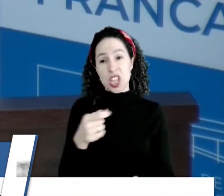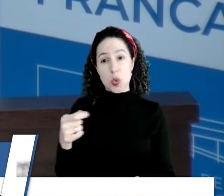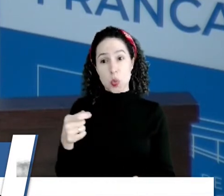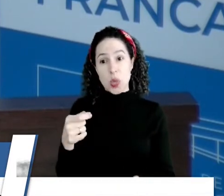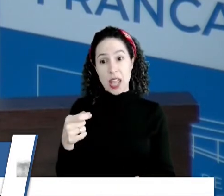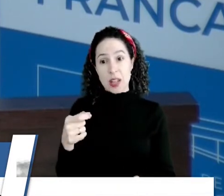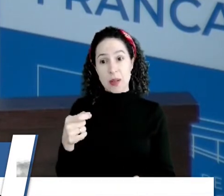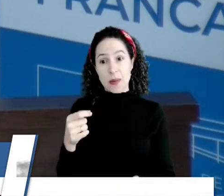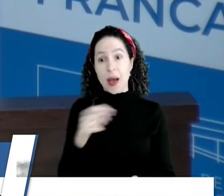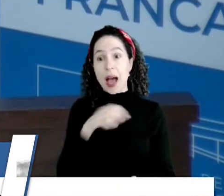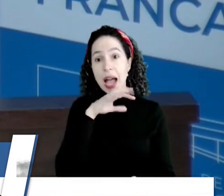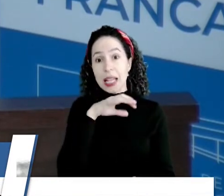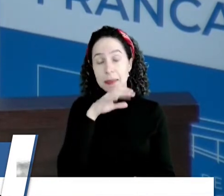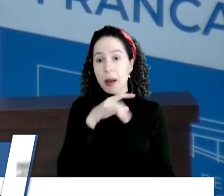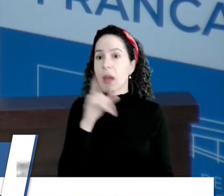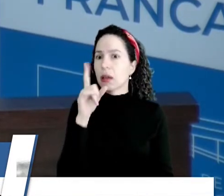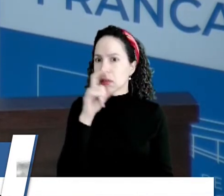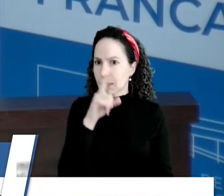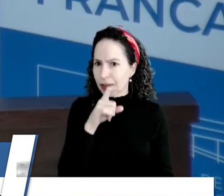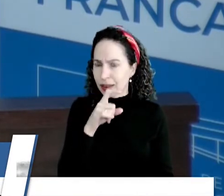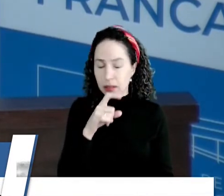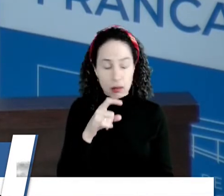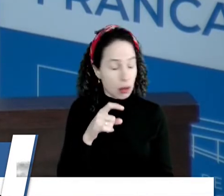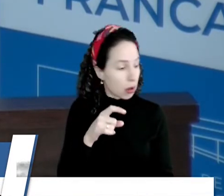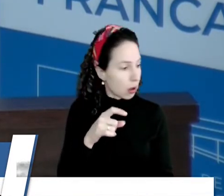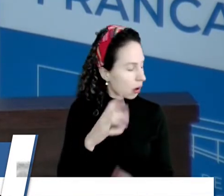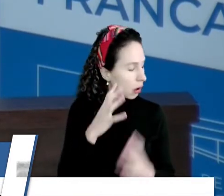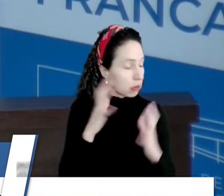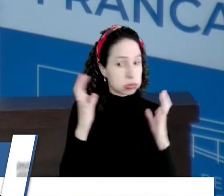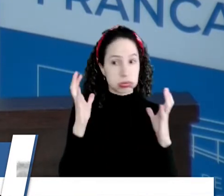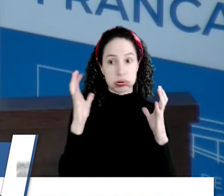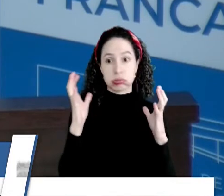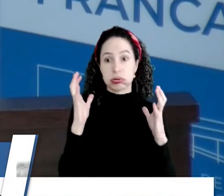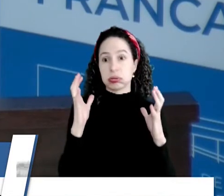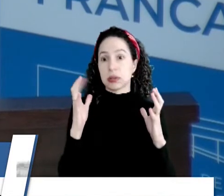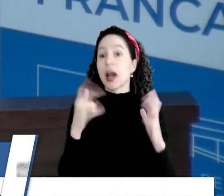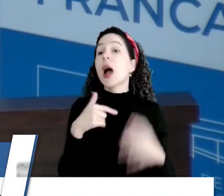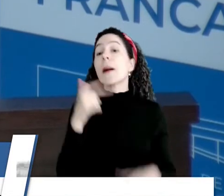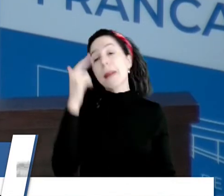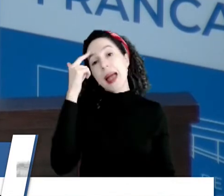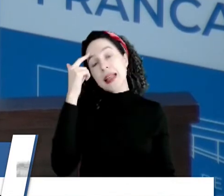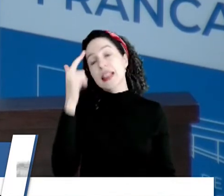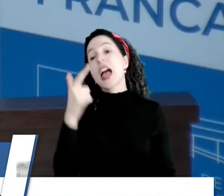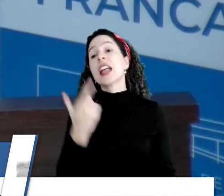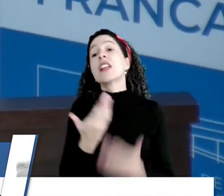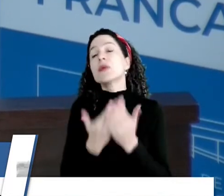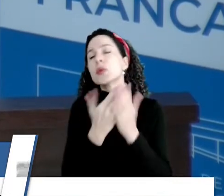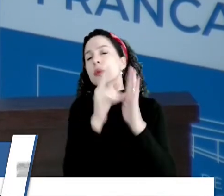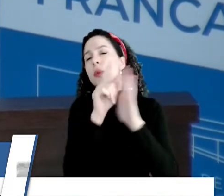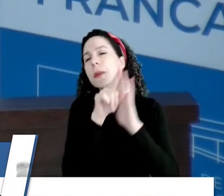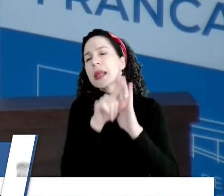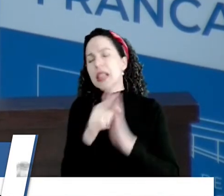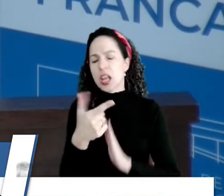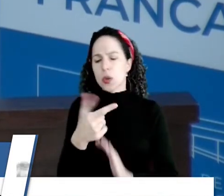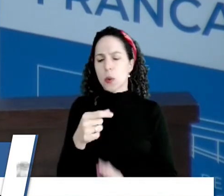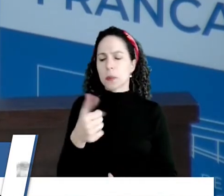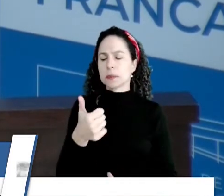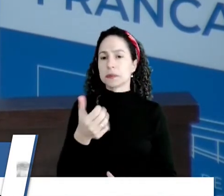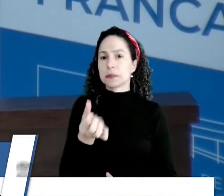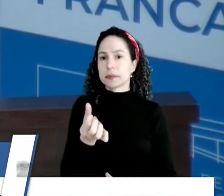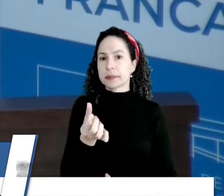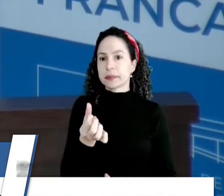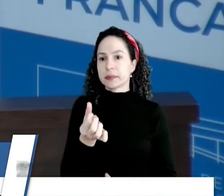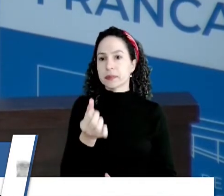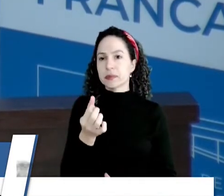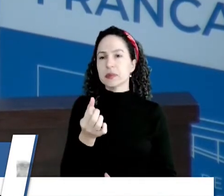de saco sem tamanho. Agora, imagina, teve um estudo aqui na cidade de Franca, de 2016. Já tinham